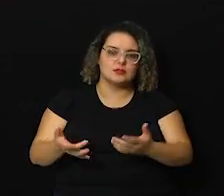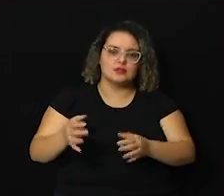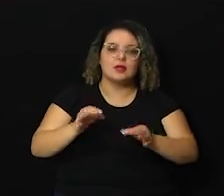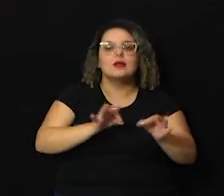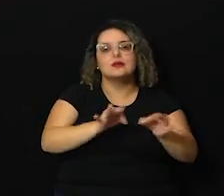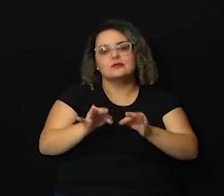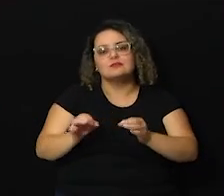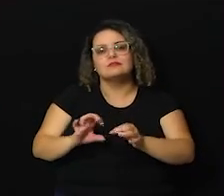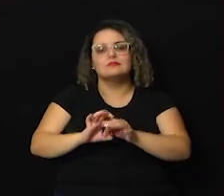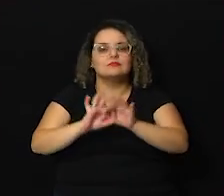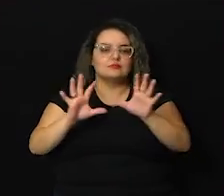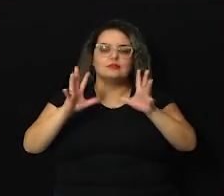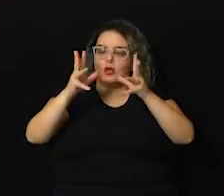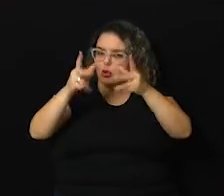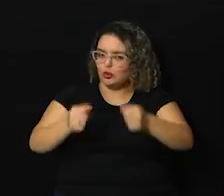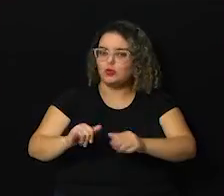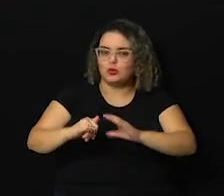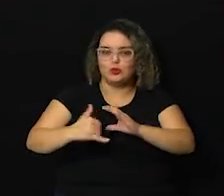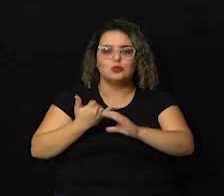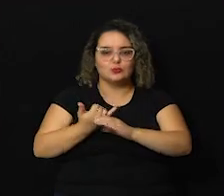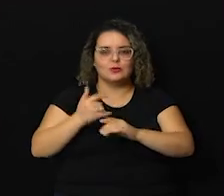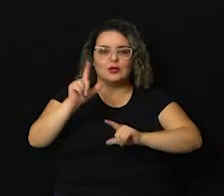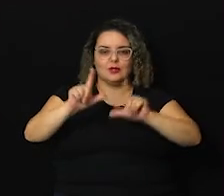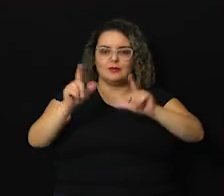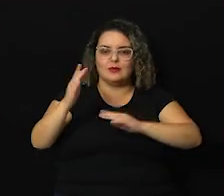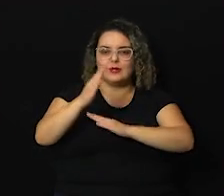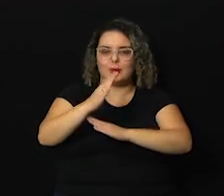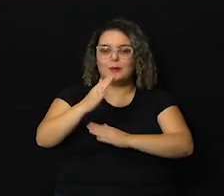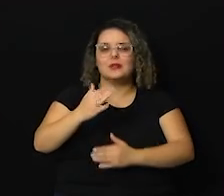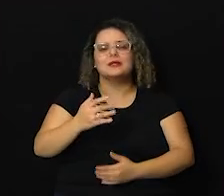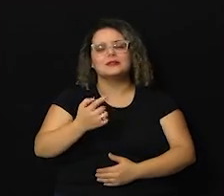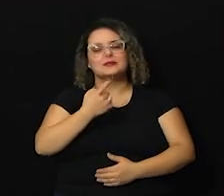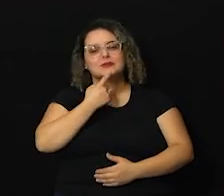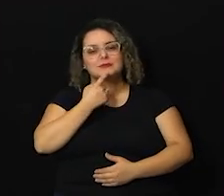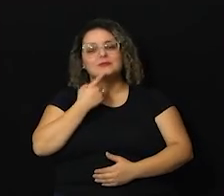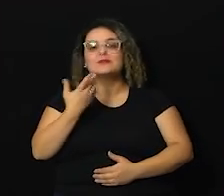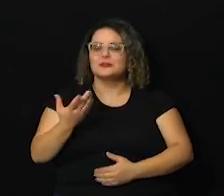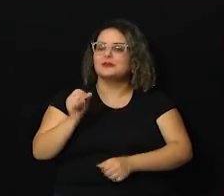Esse programa está disponível na íntegra no YouTube da TV Câmara Campinas.